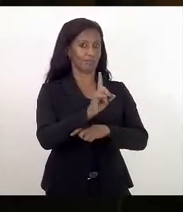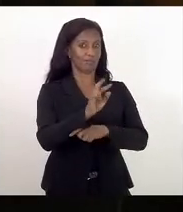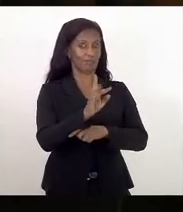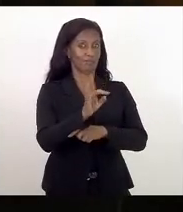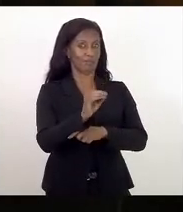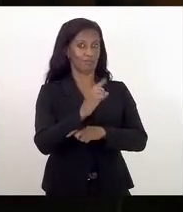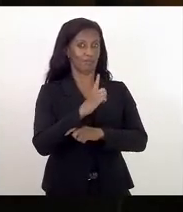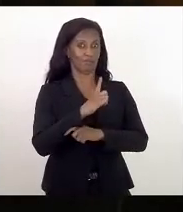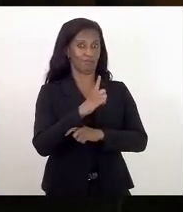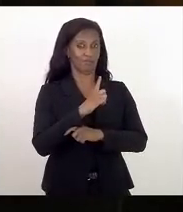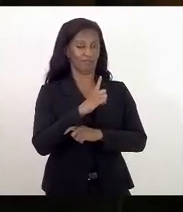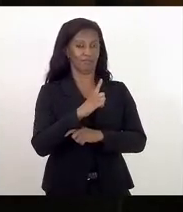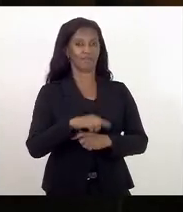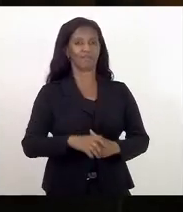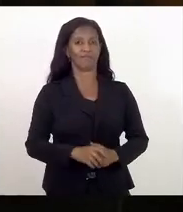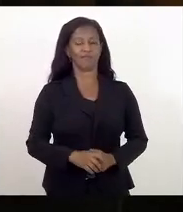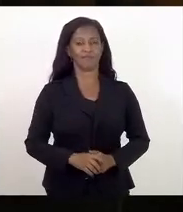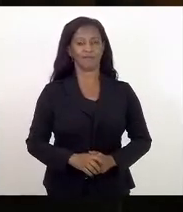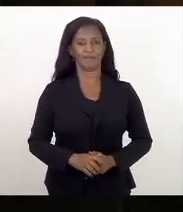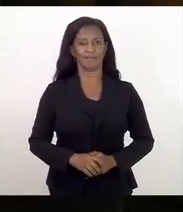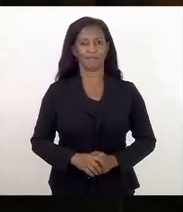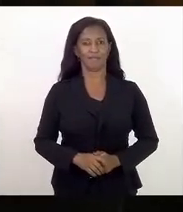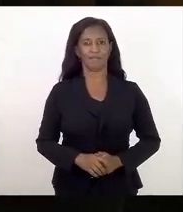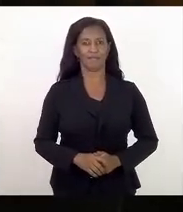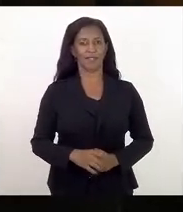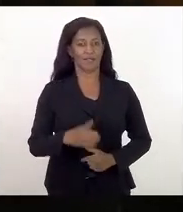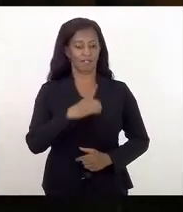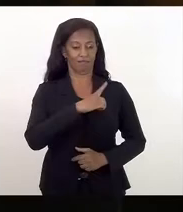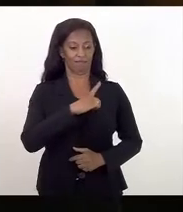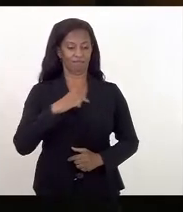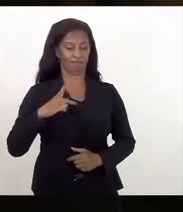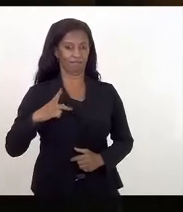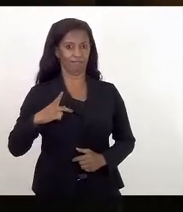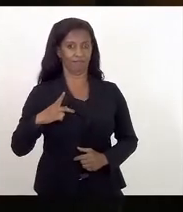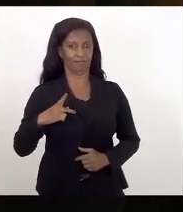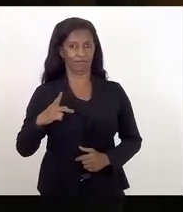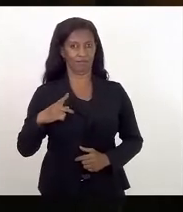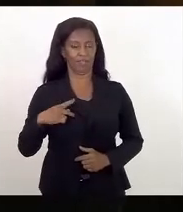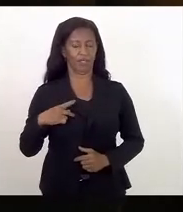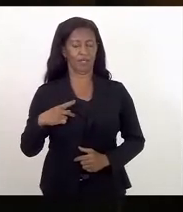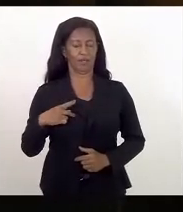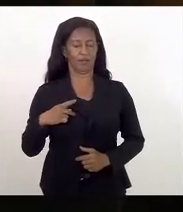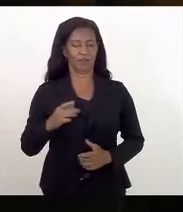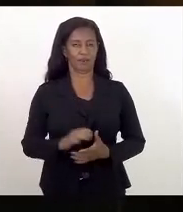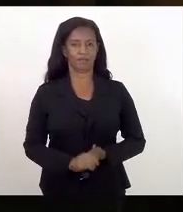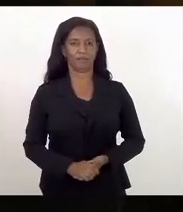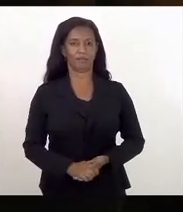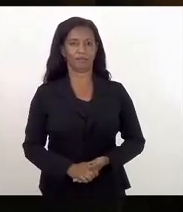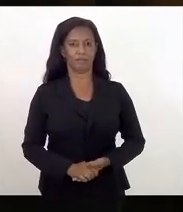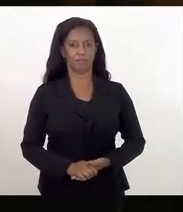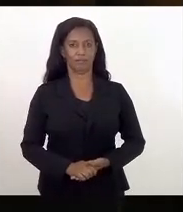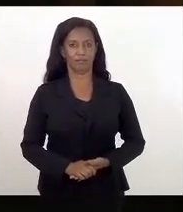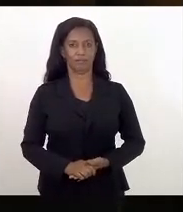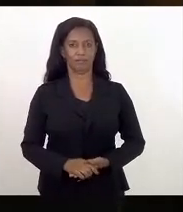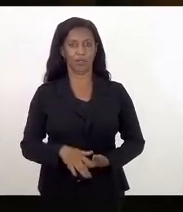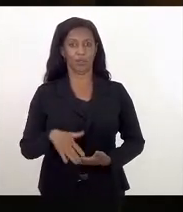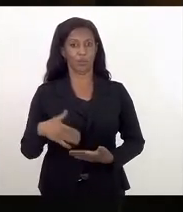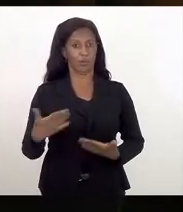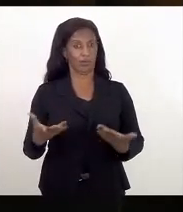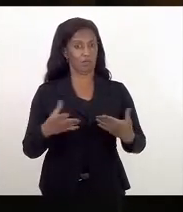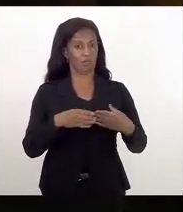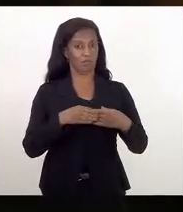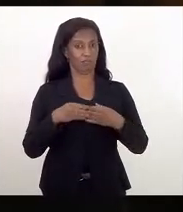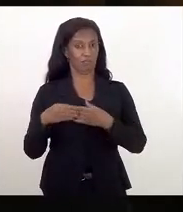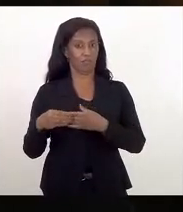na Defensoria Pública, nos seus dirigentes e em